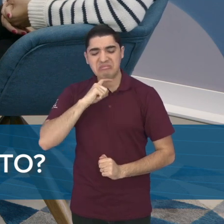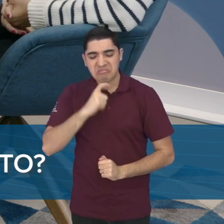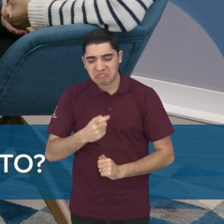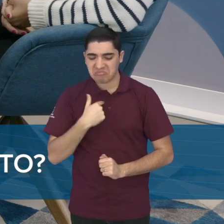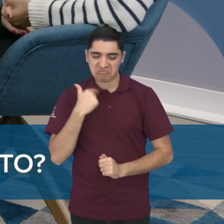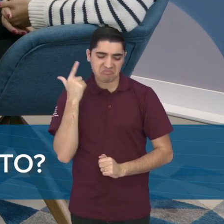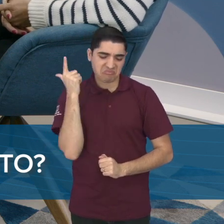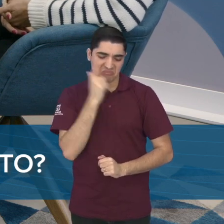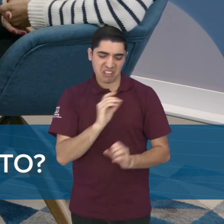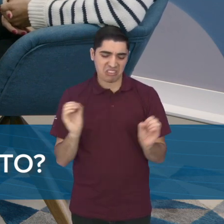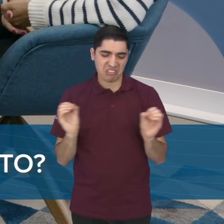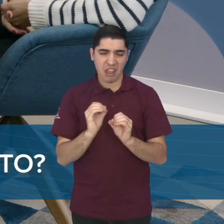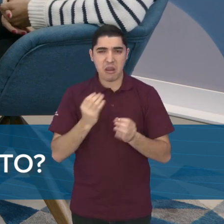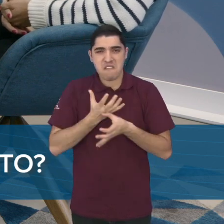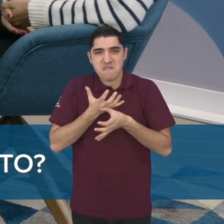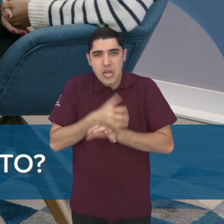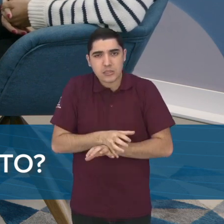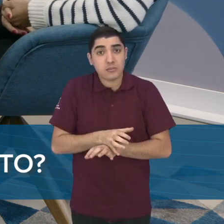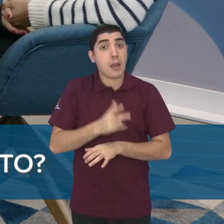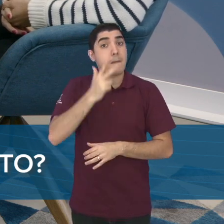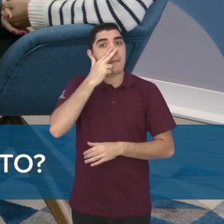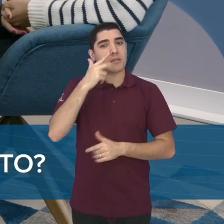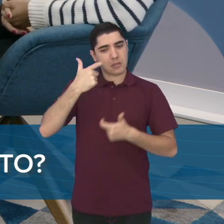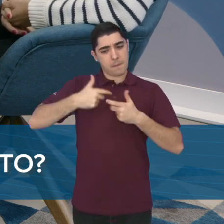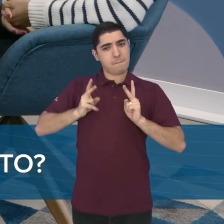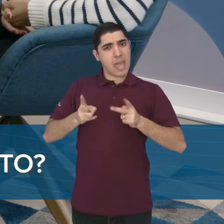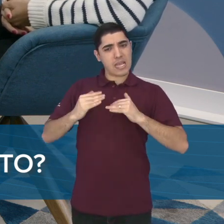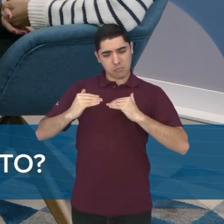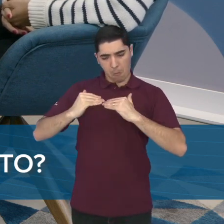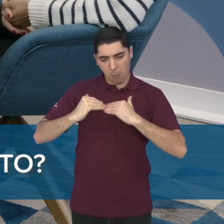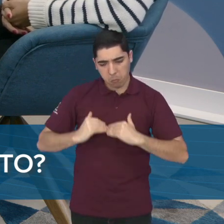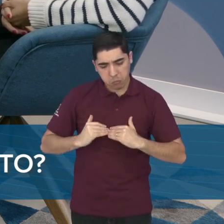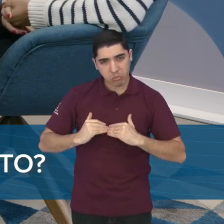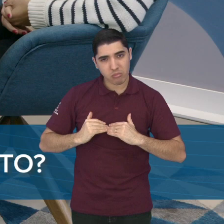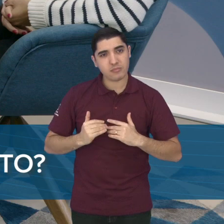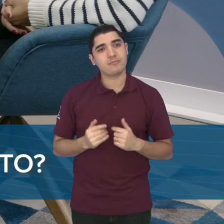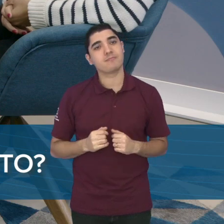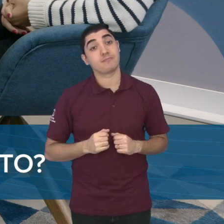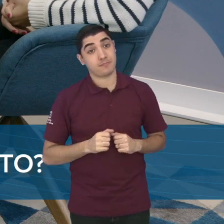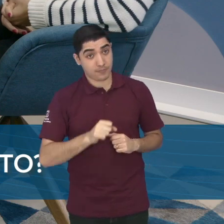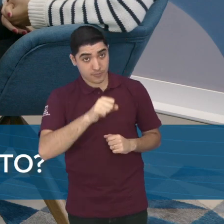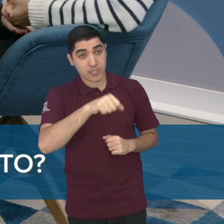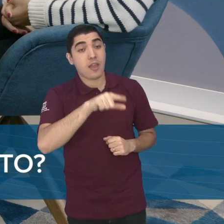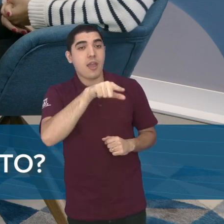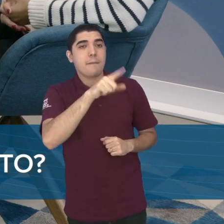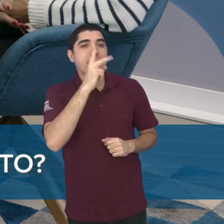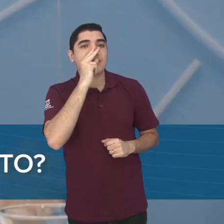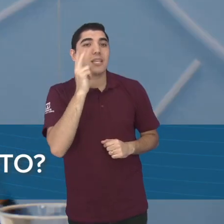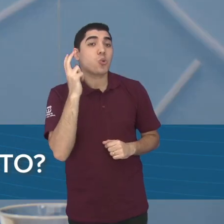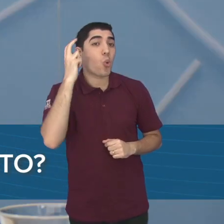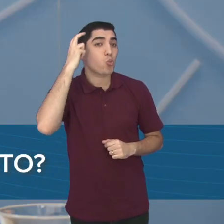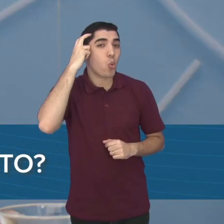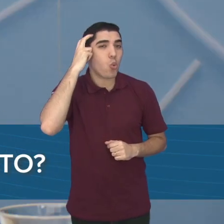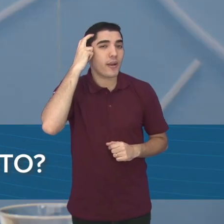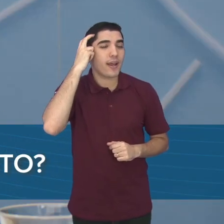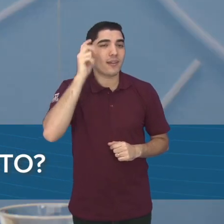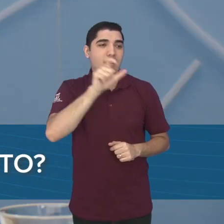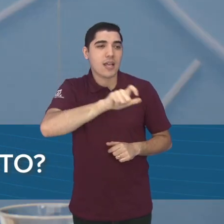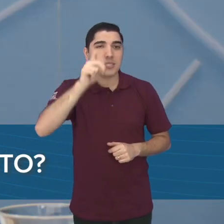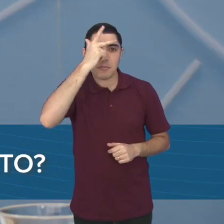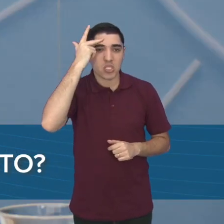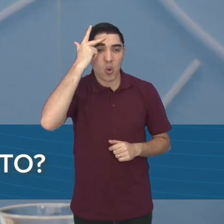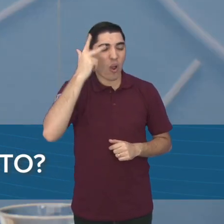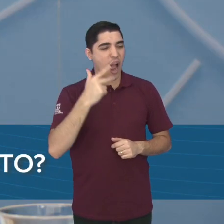disso. É muito complicado, ela se auto-sabotando mesmo, né? Sim, acho que vem muito de uma cultura de insatisfação, né? Sempre o lugar que você está,